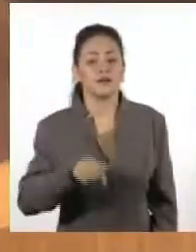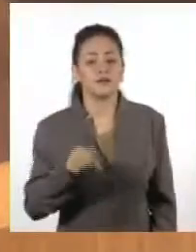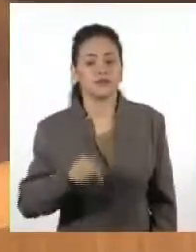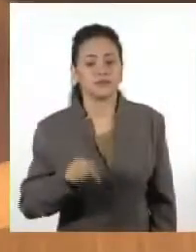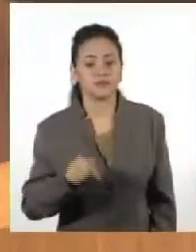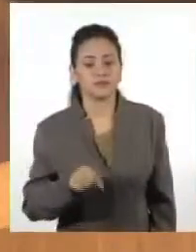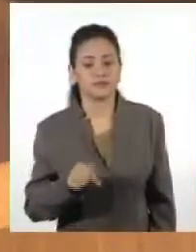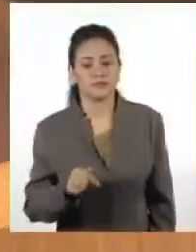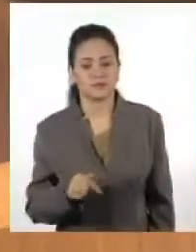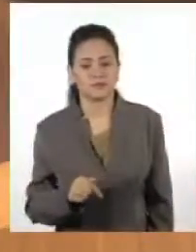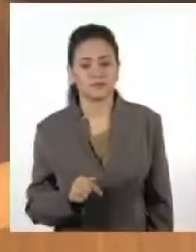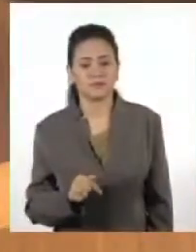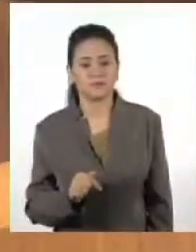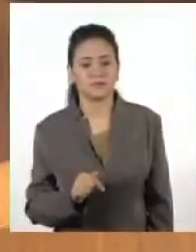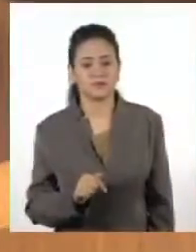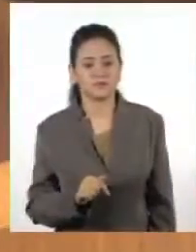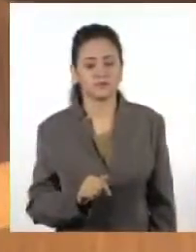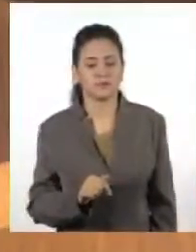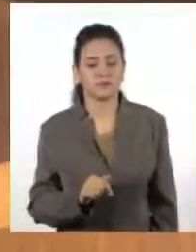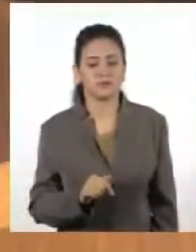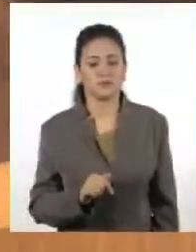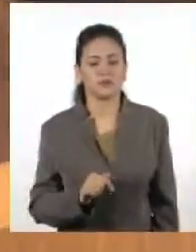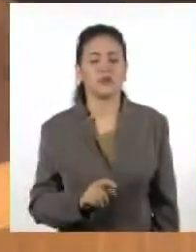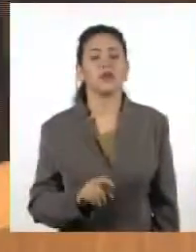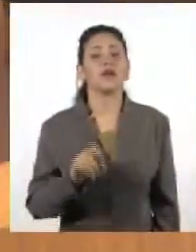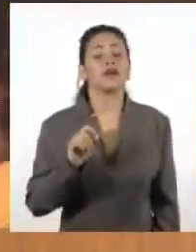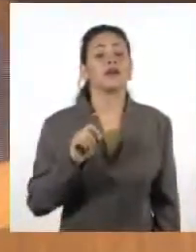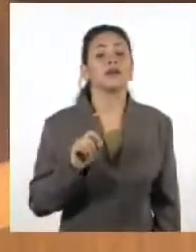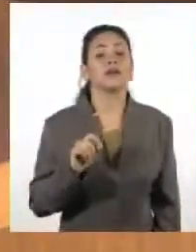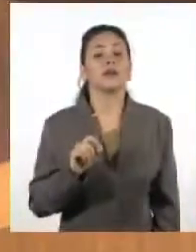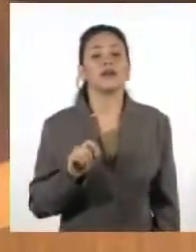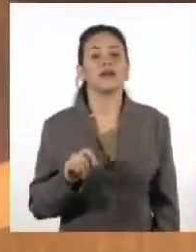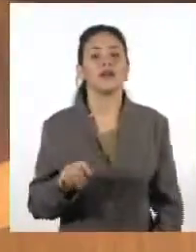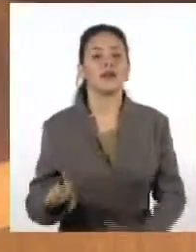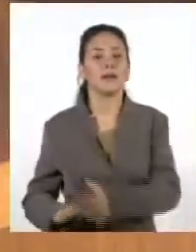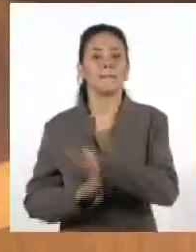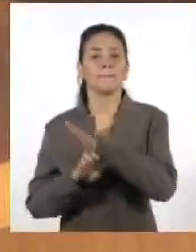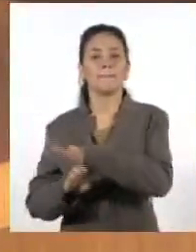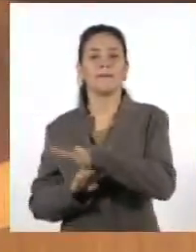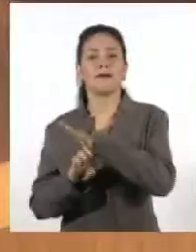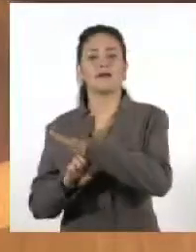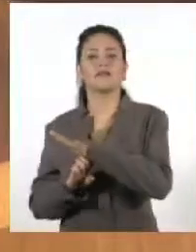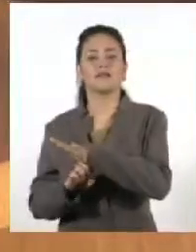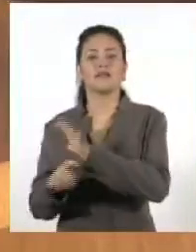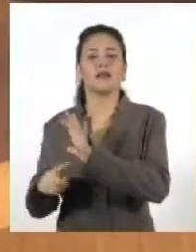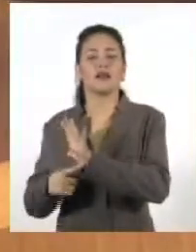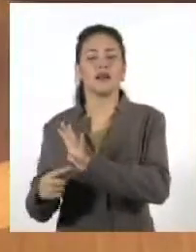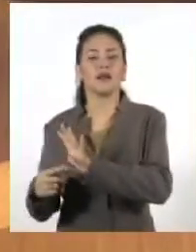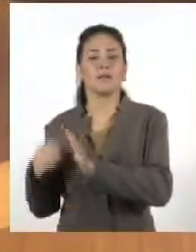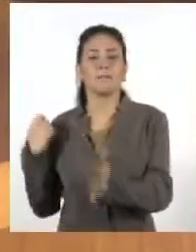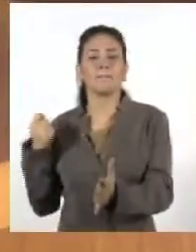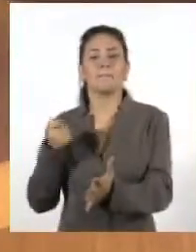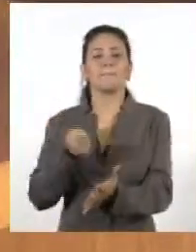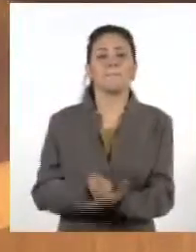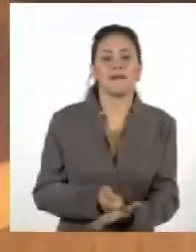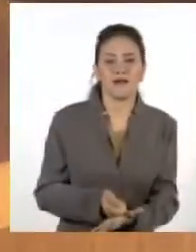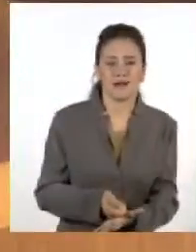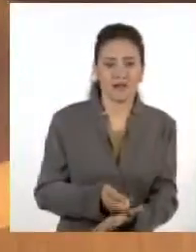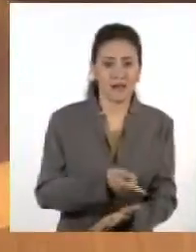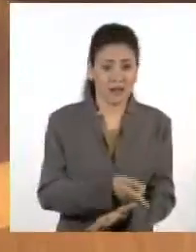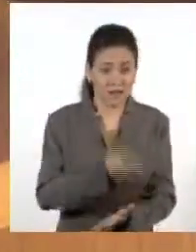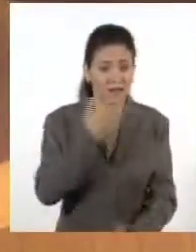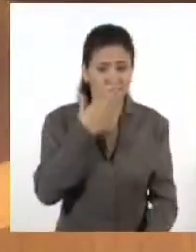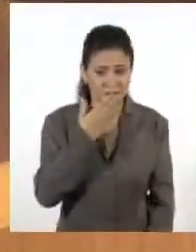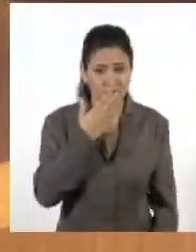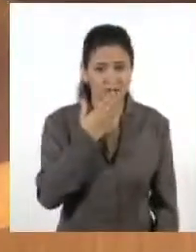para bancados por empresários marcados por deputados de oposição o que é uma